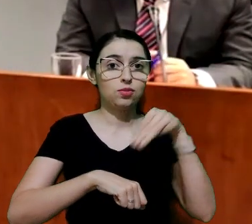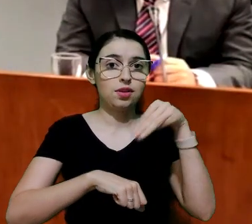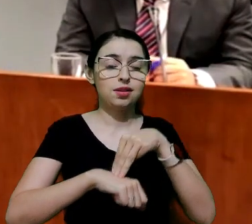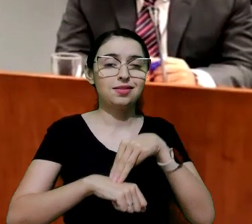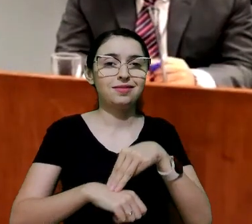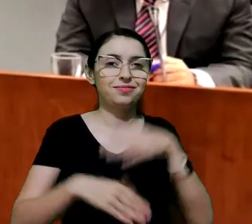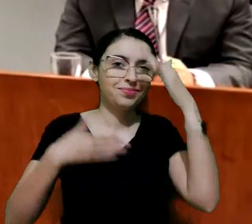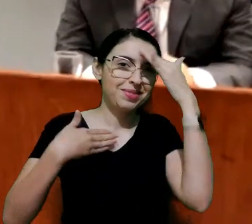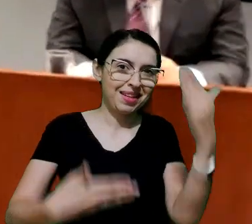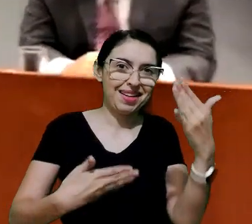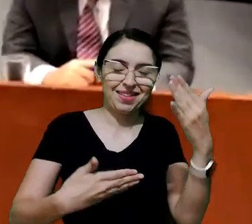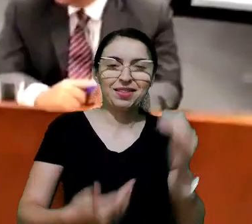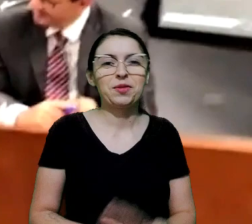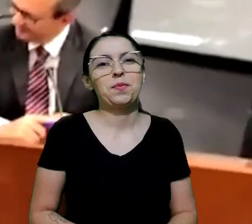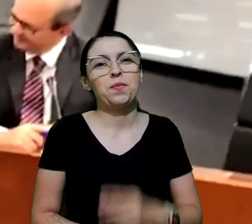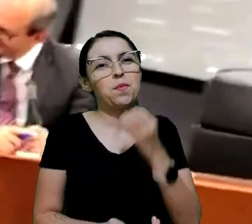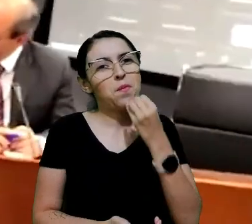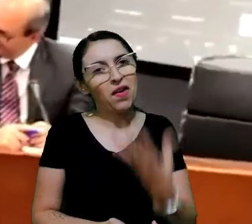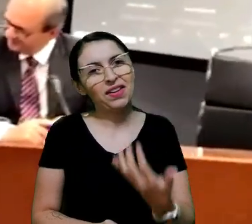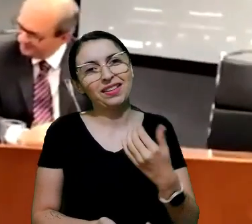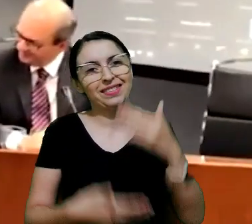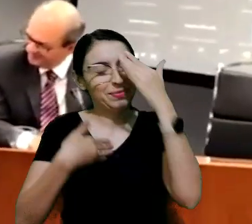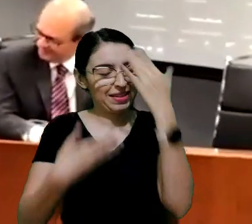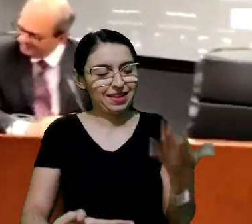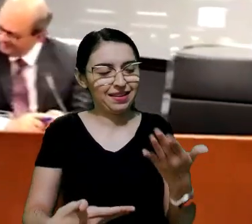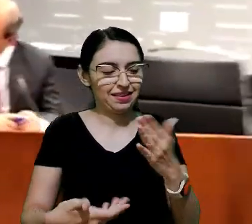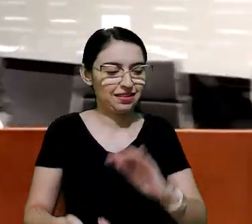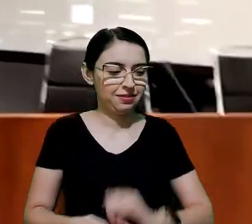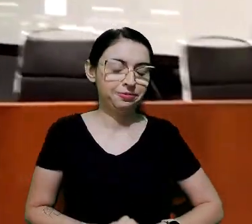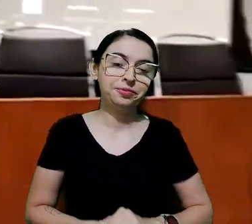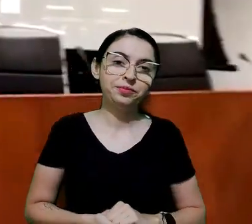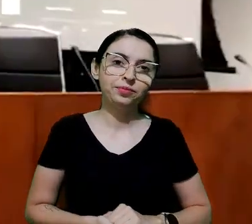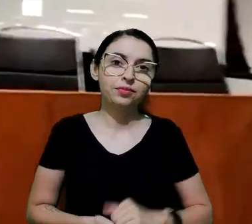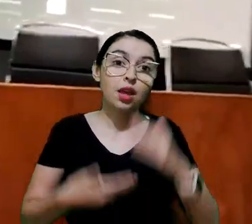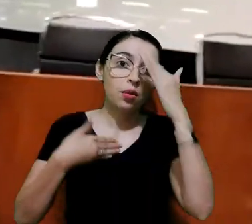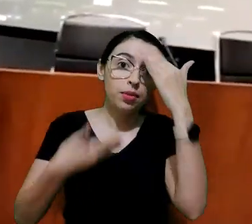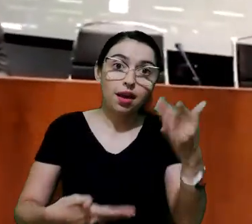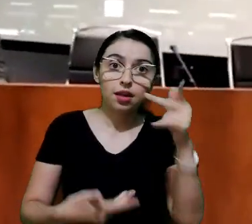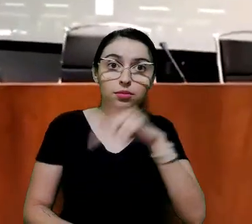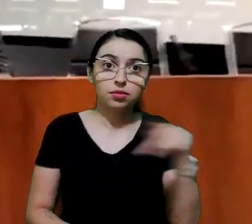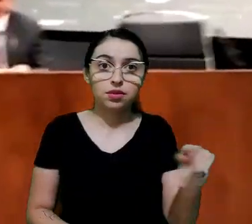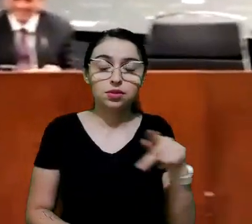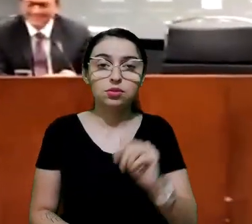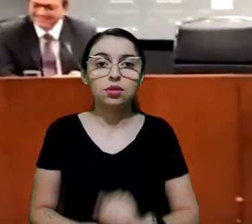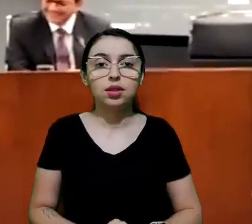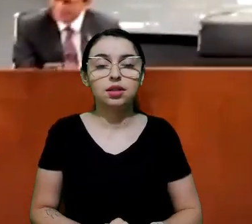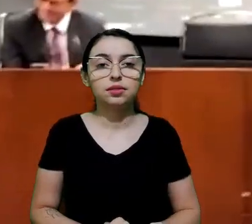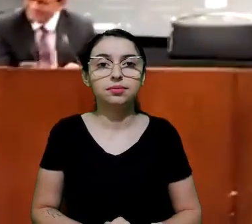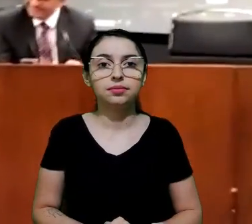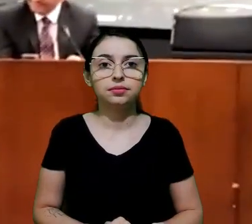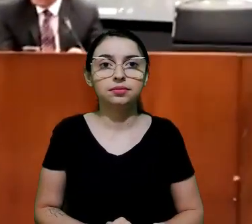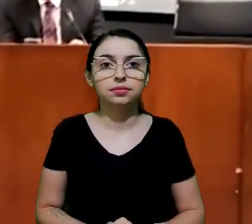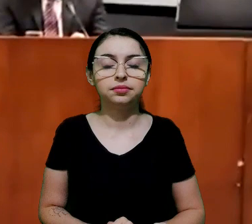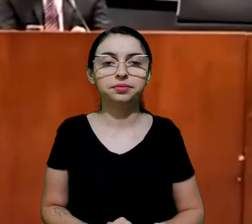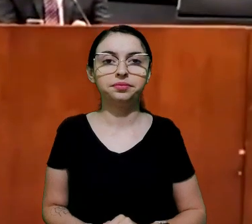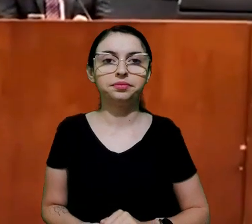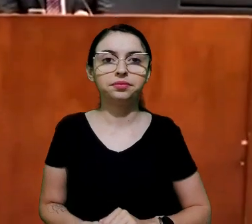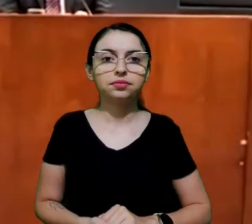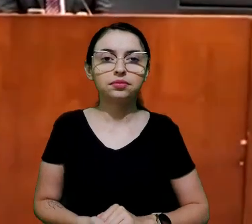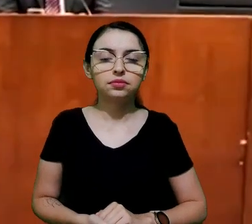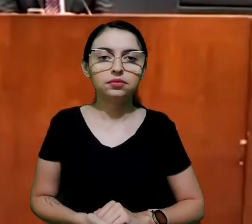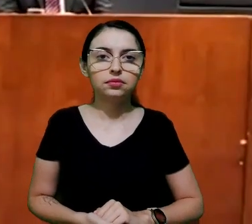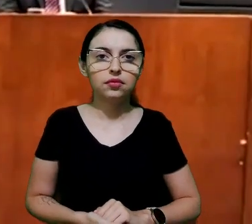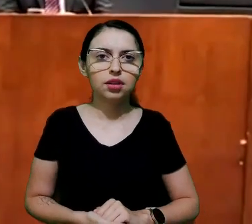exação de magistério. Amizade, bondade, professora, só isso. Muito obrigado.